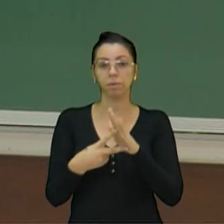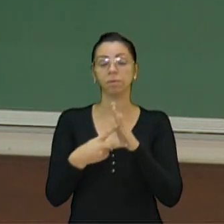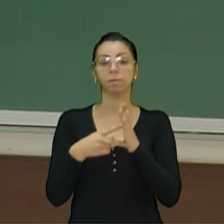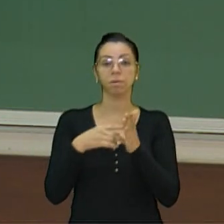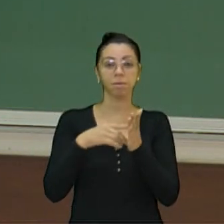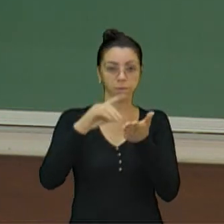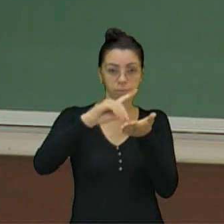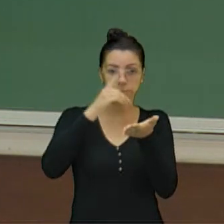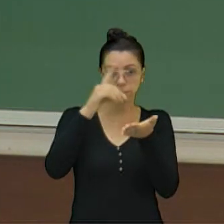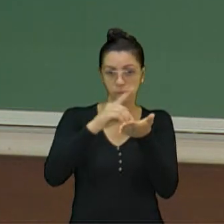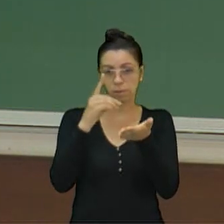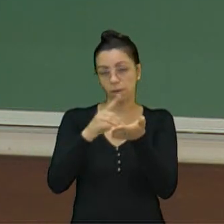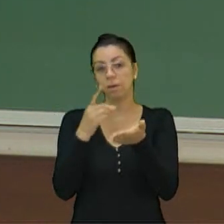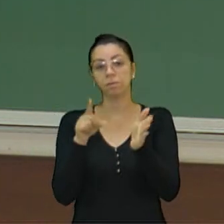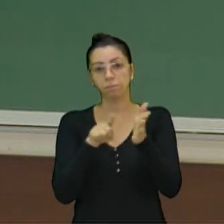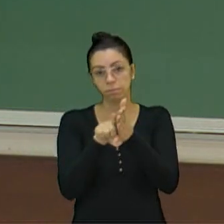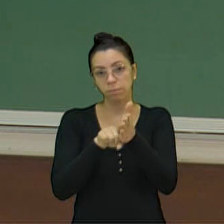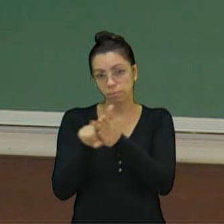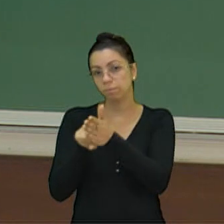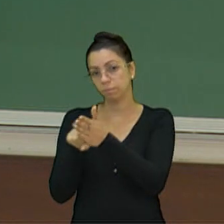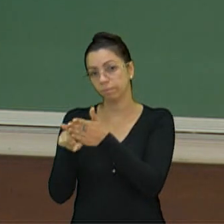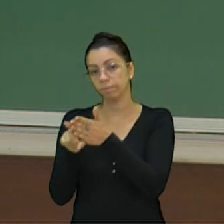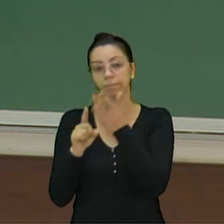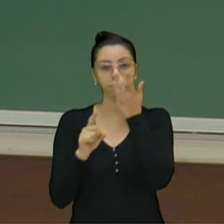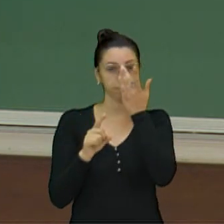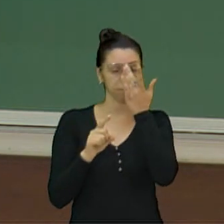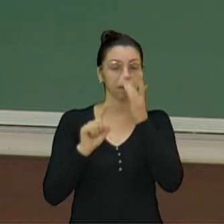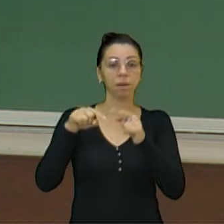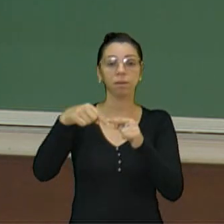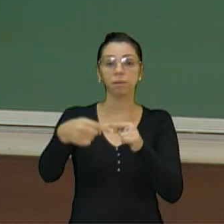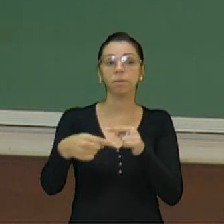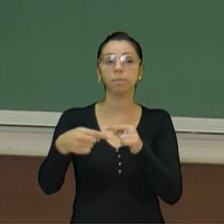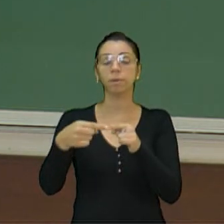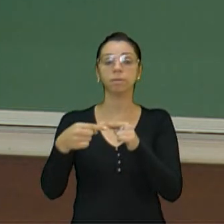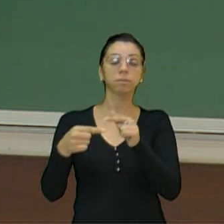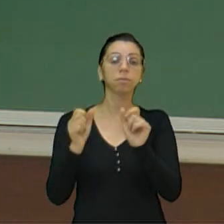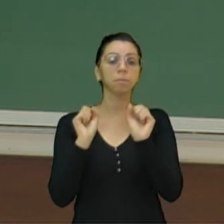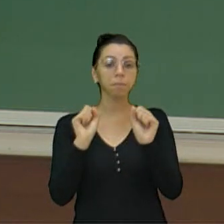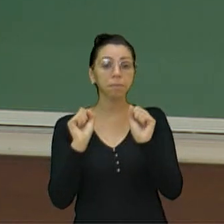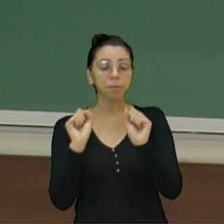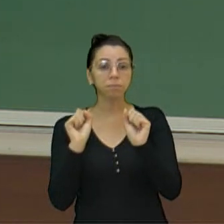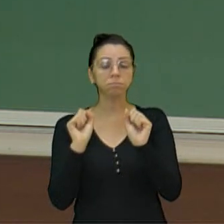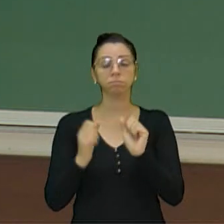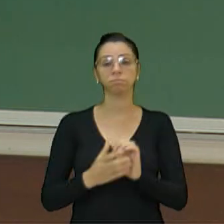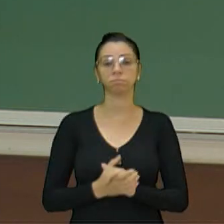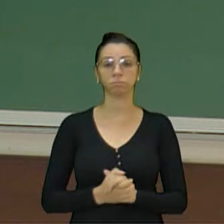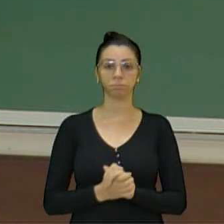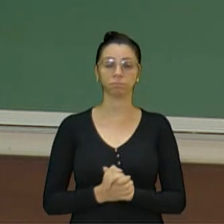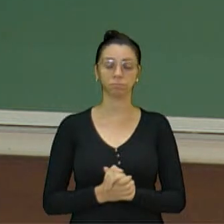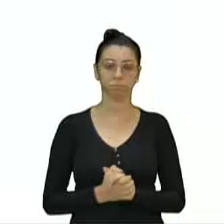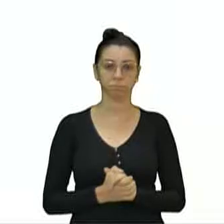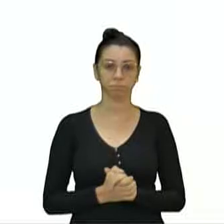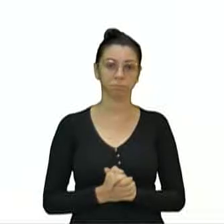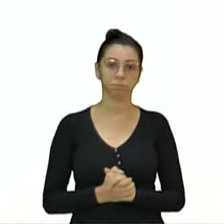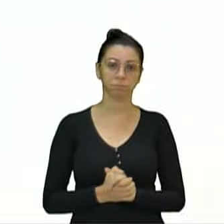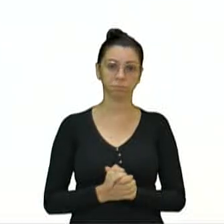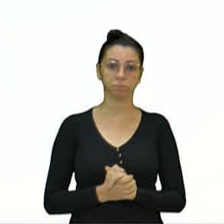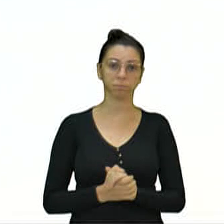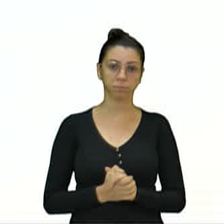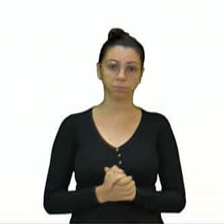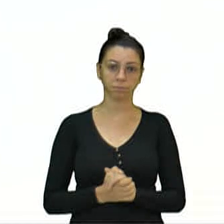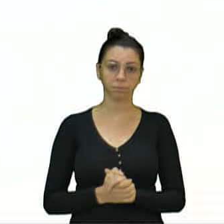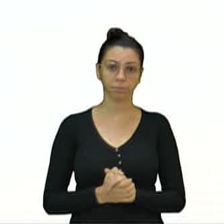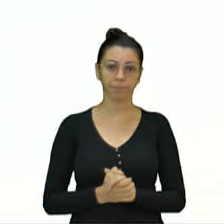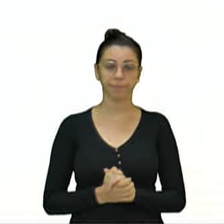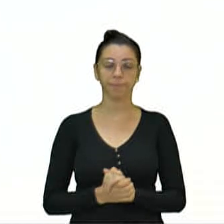saiba, né? Pela tradução que eu fiz, inclusive. E aí você vê as duas possibilidades também. Two. What